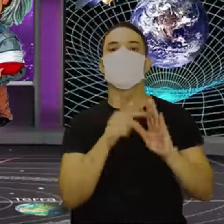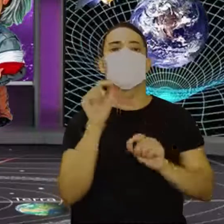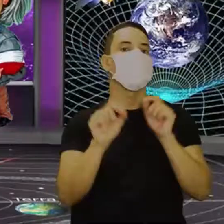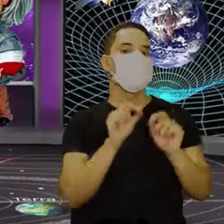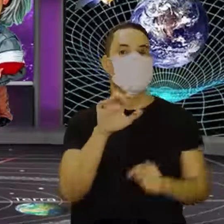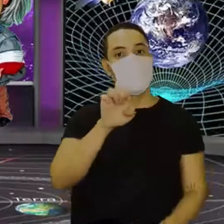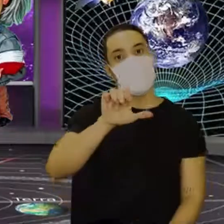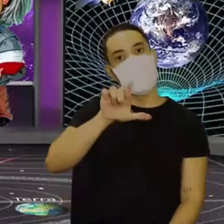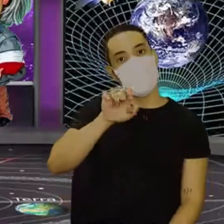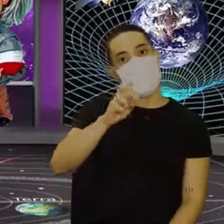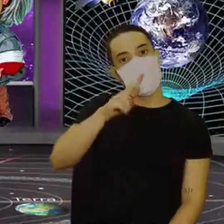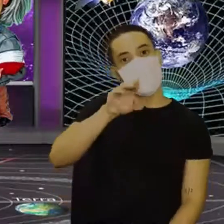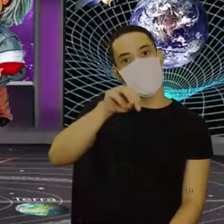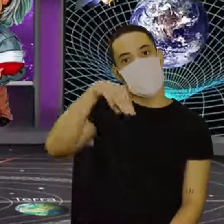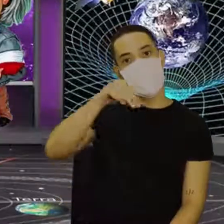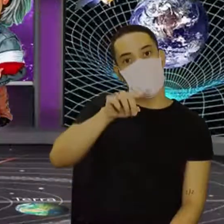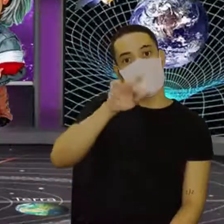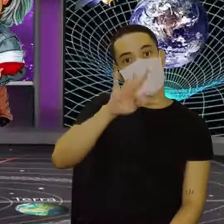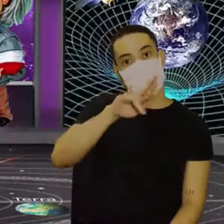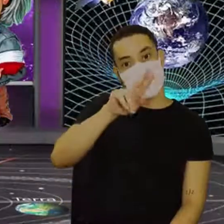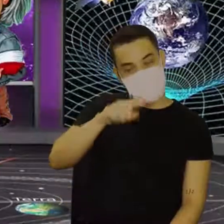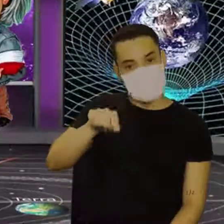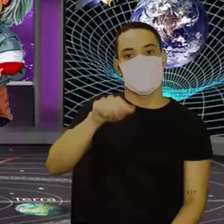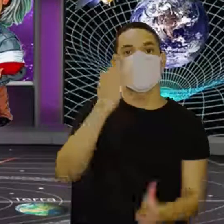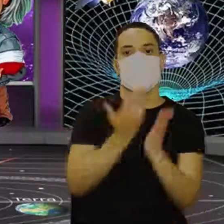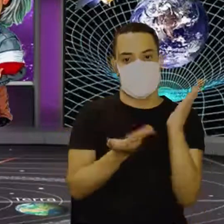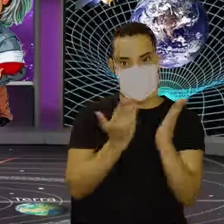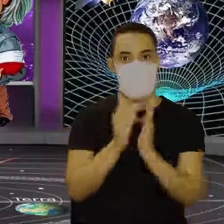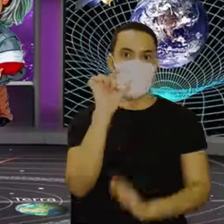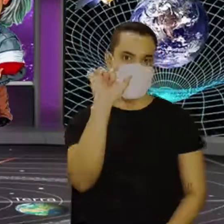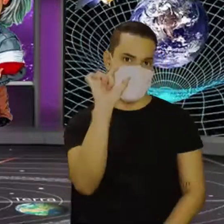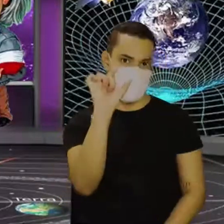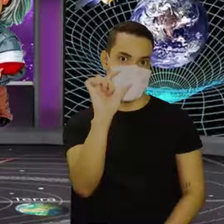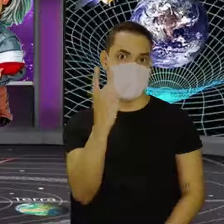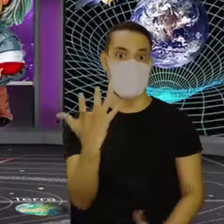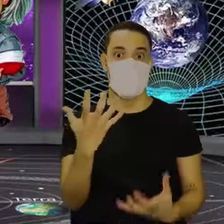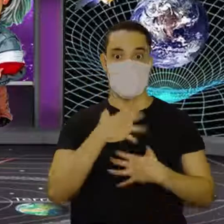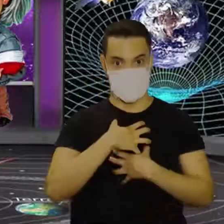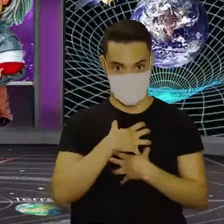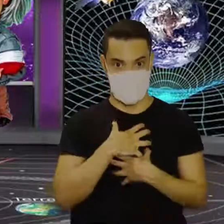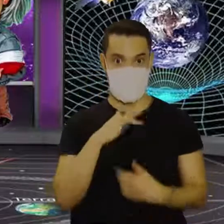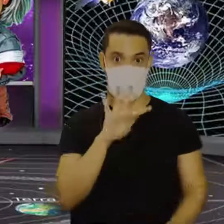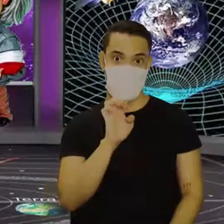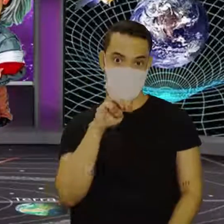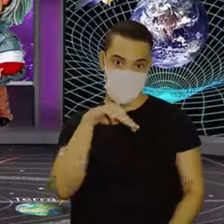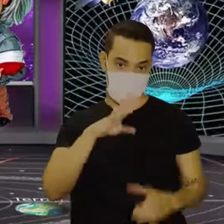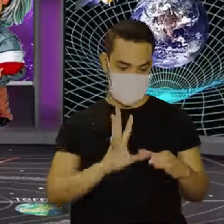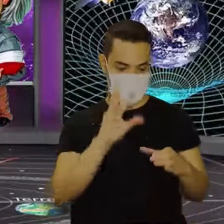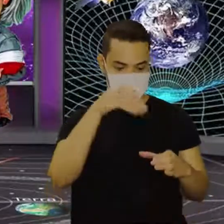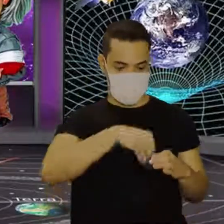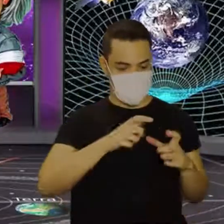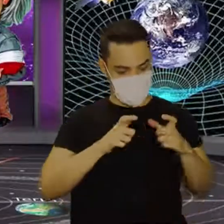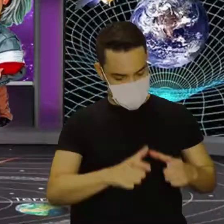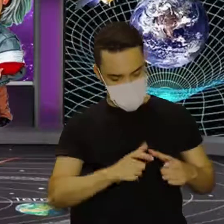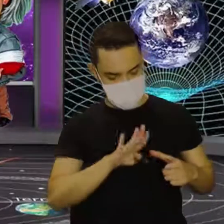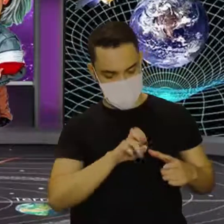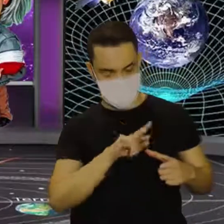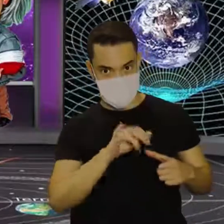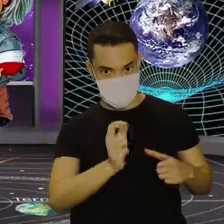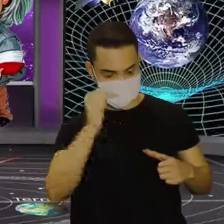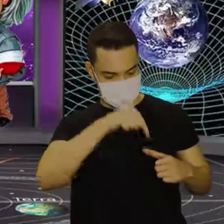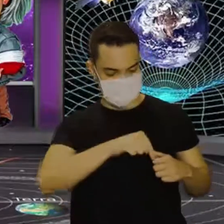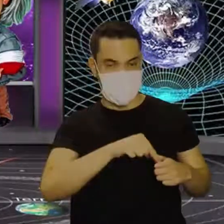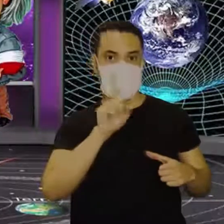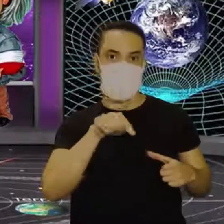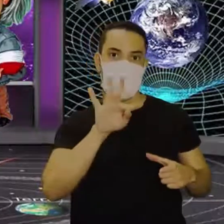recebendo energia. Só que ele perde um pouco para se mover, certo? Então, FEM é dentro da bateria e diferença de potencial na hora que